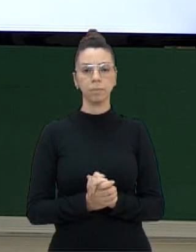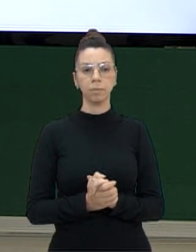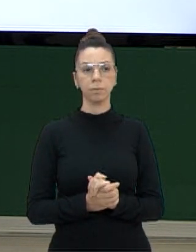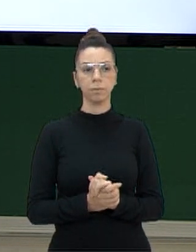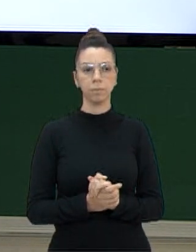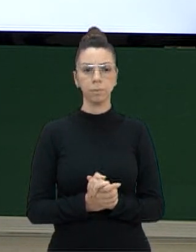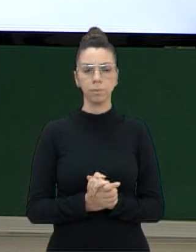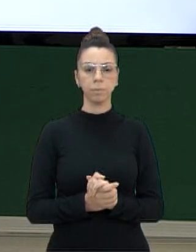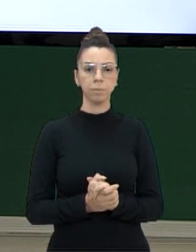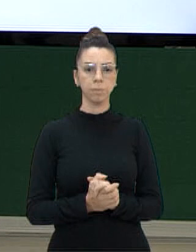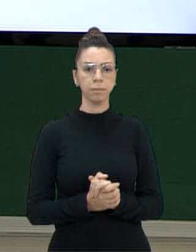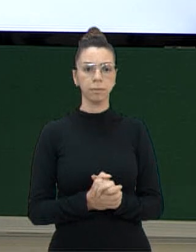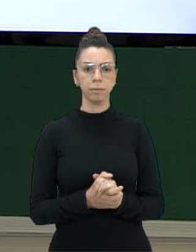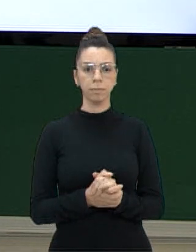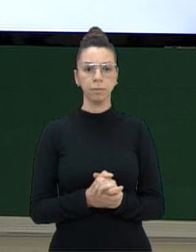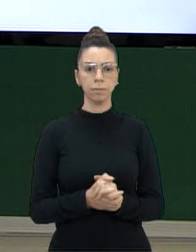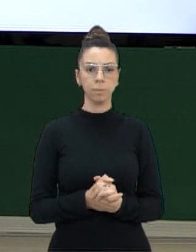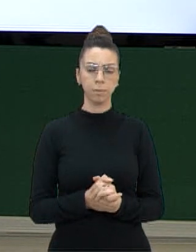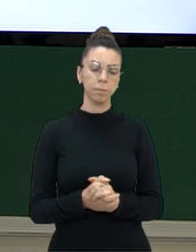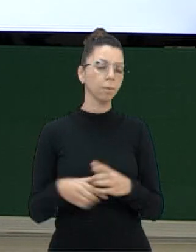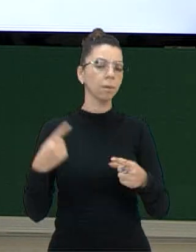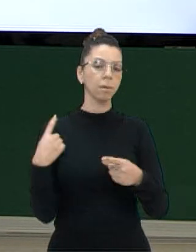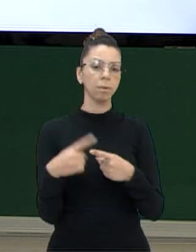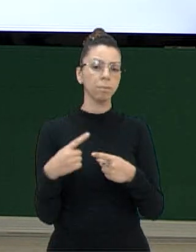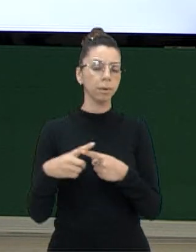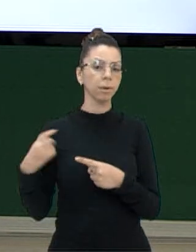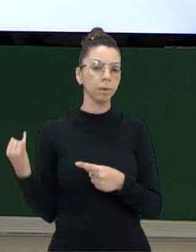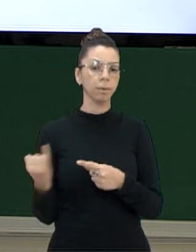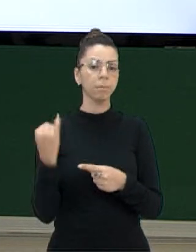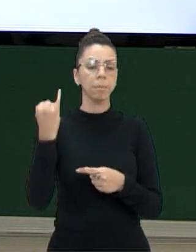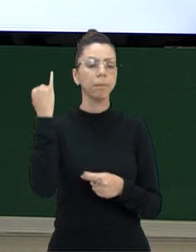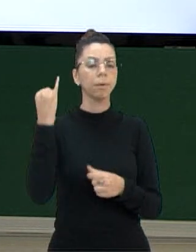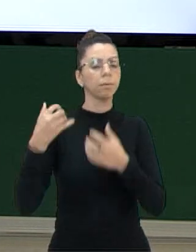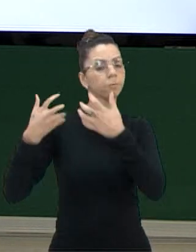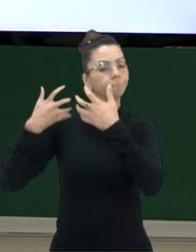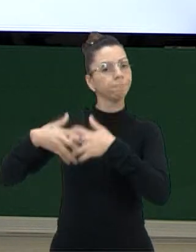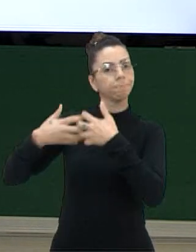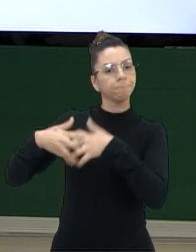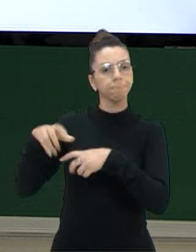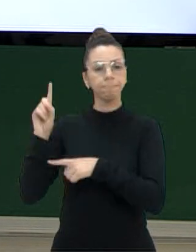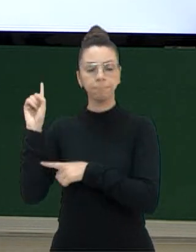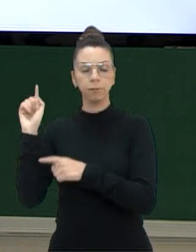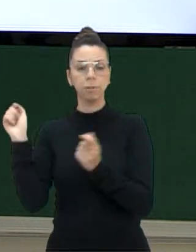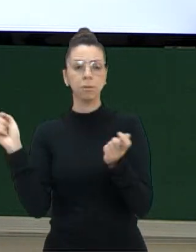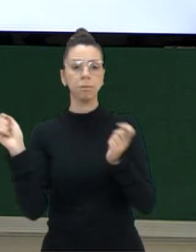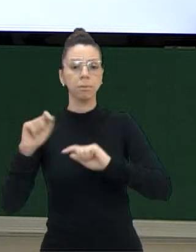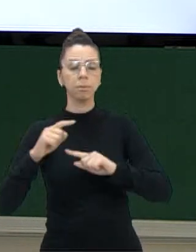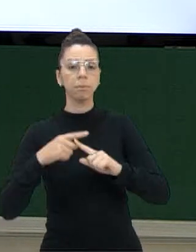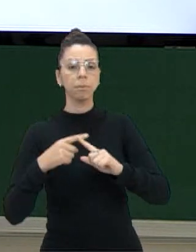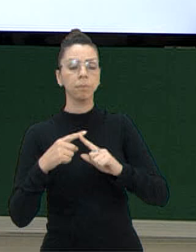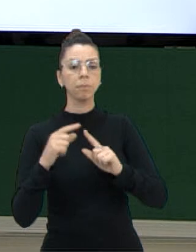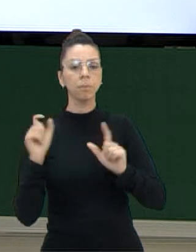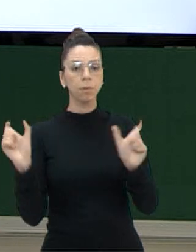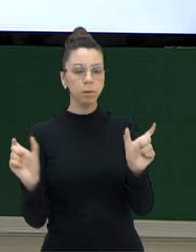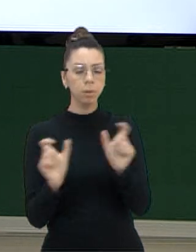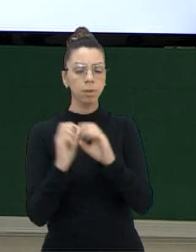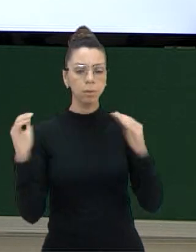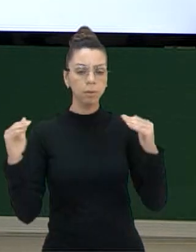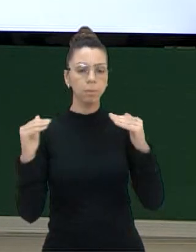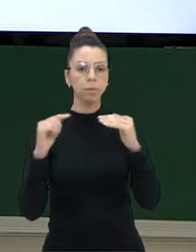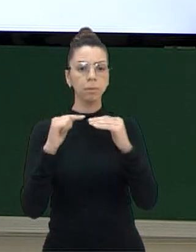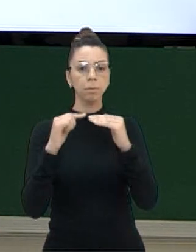também. Então, por que é importante fazer uma reflexão sobre isso? Porque nós vamos falar de concordância